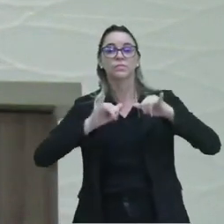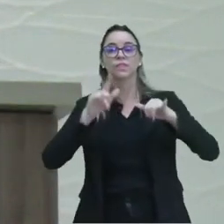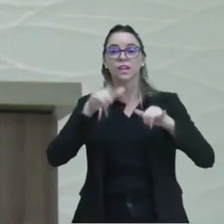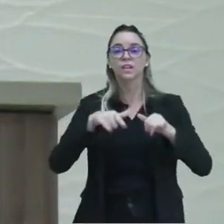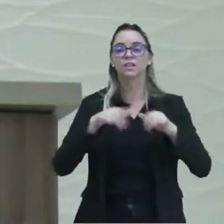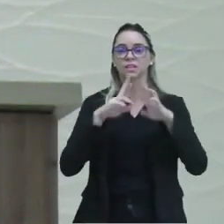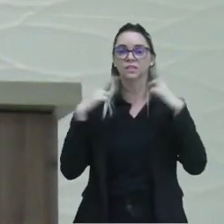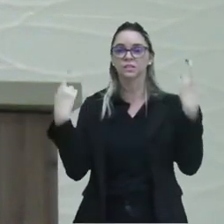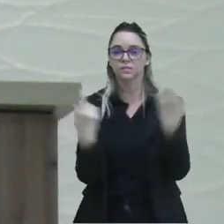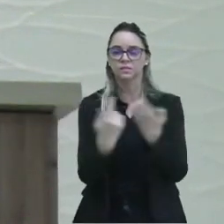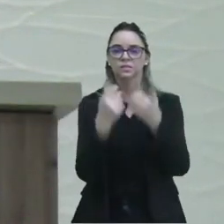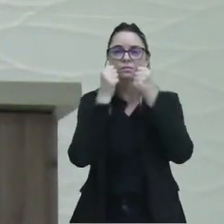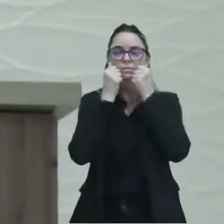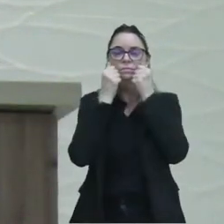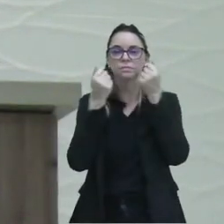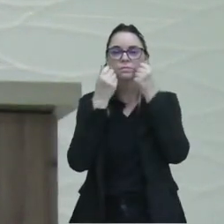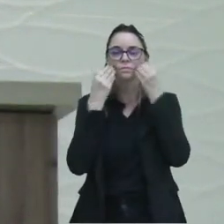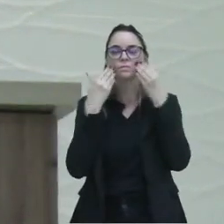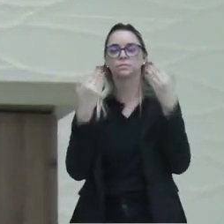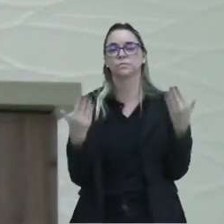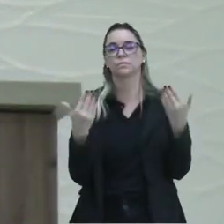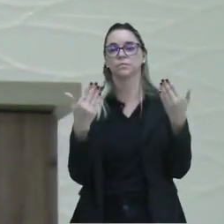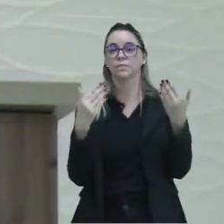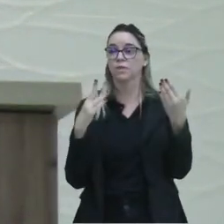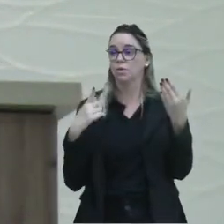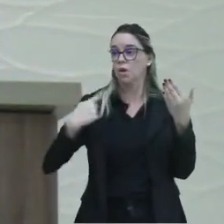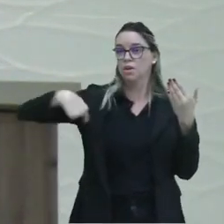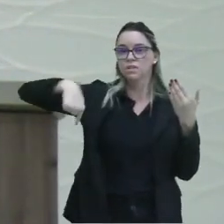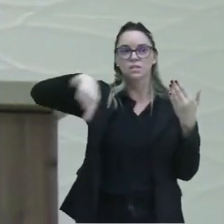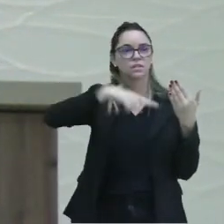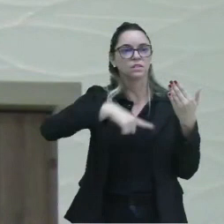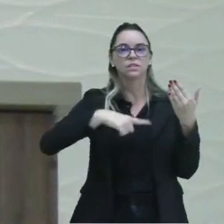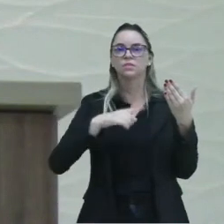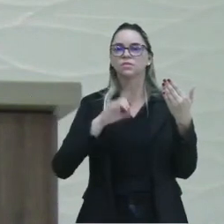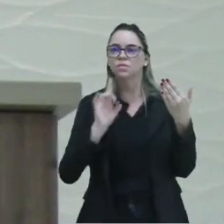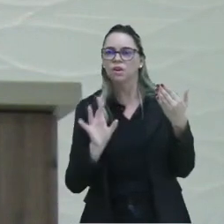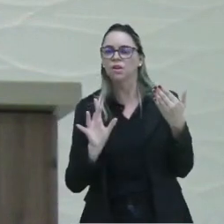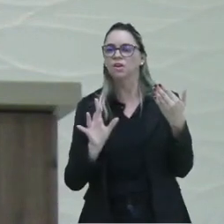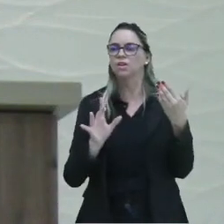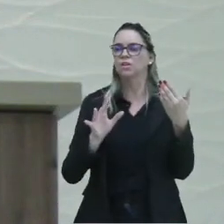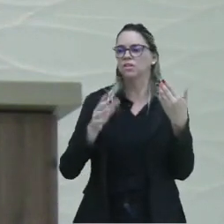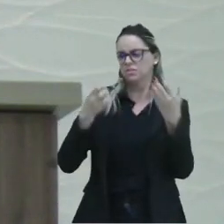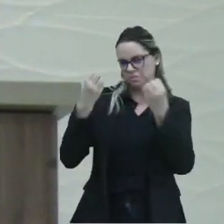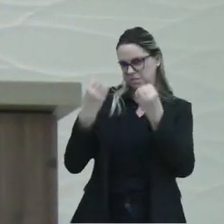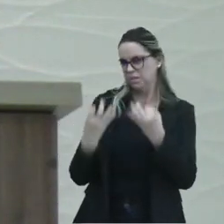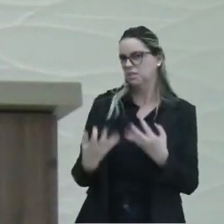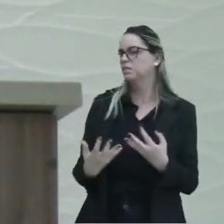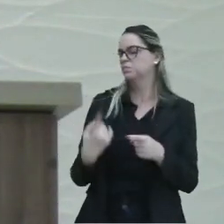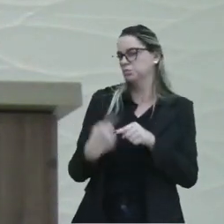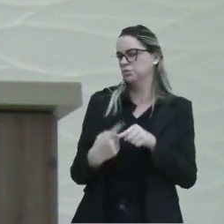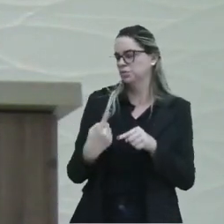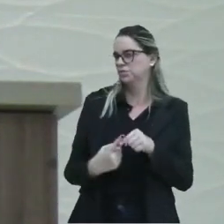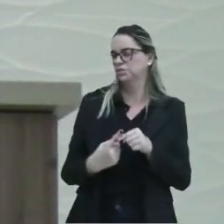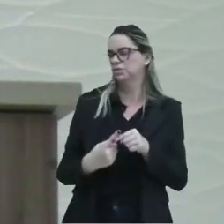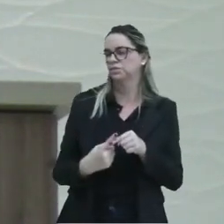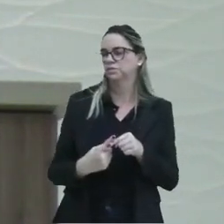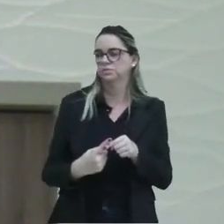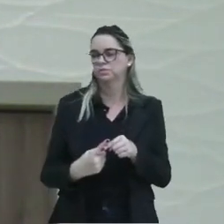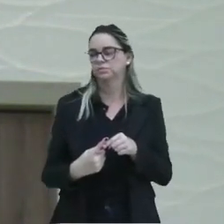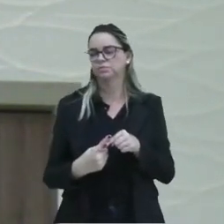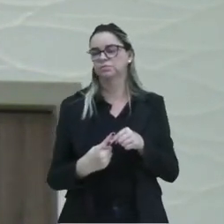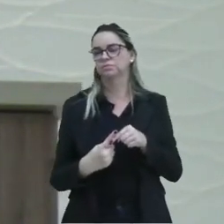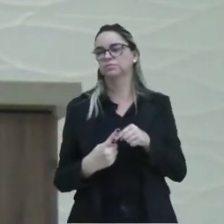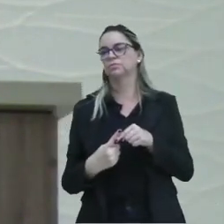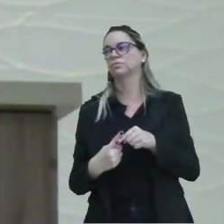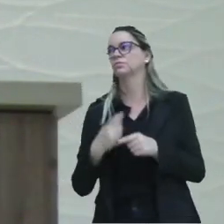pública nós não podemos usar de justificativa para não ser realizada do que ocorreu